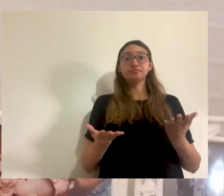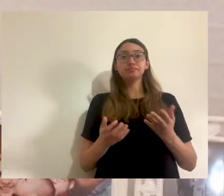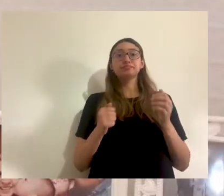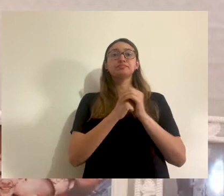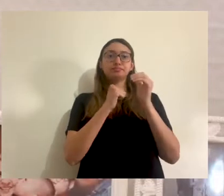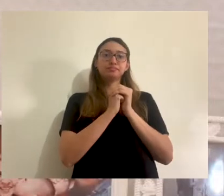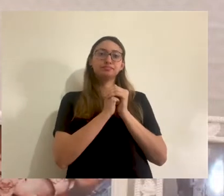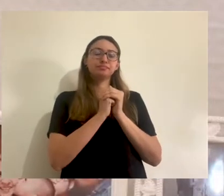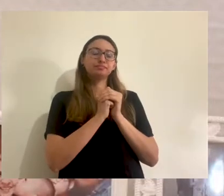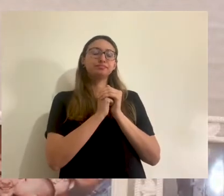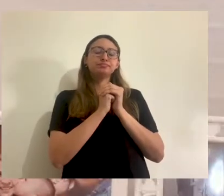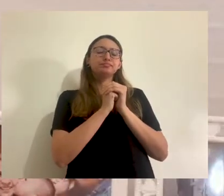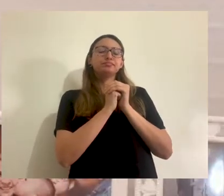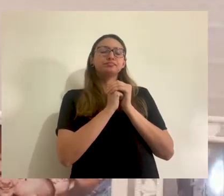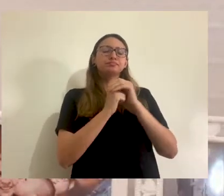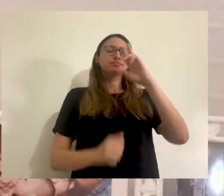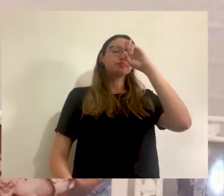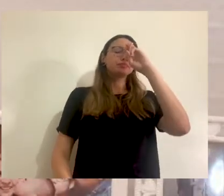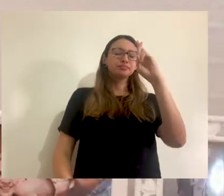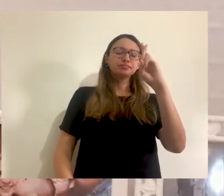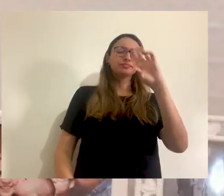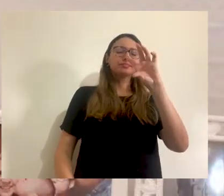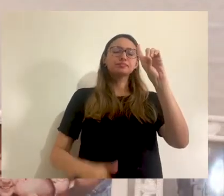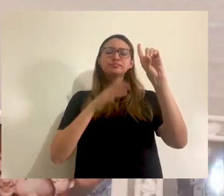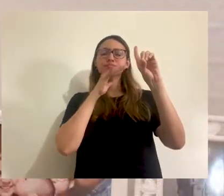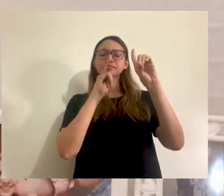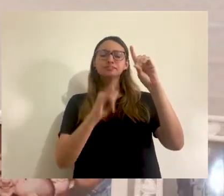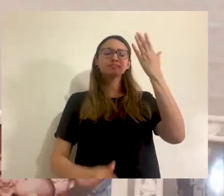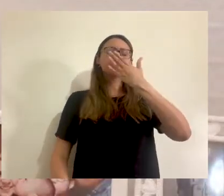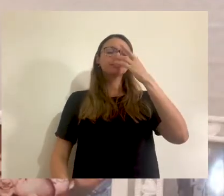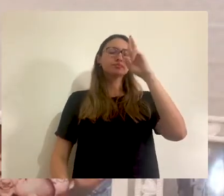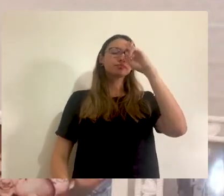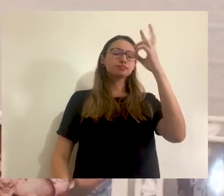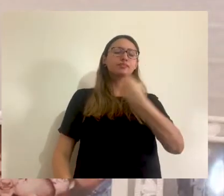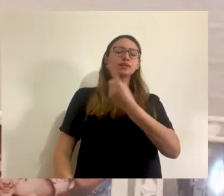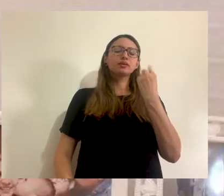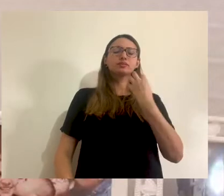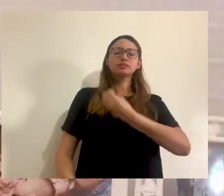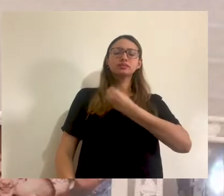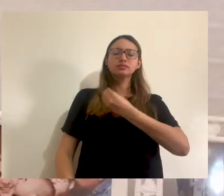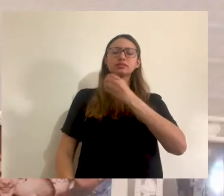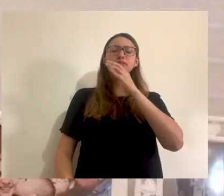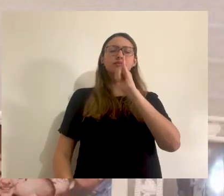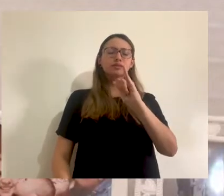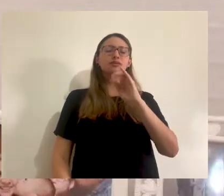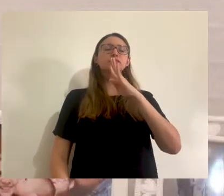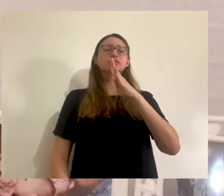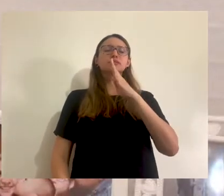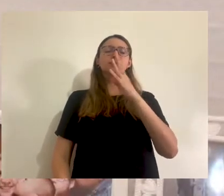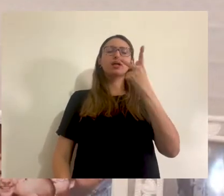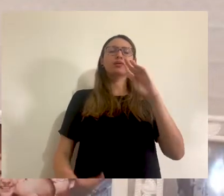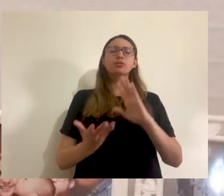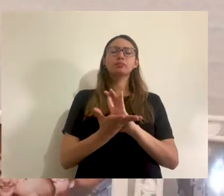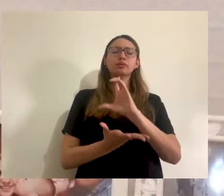momento. Senhor Deus e Pai, nós queremos colocar diante do Senhor as nossas vidas, Pai. Nós que conhecemos a Tua